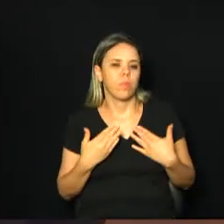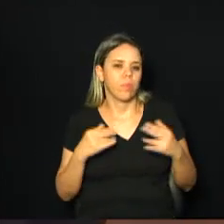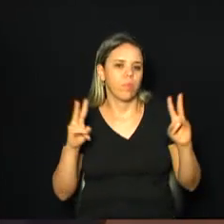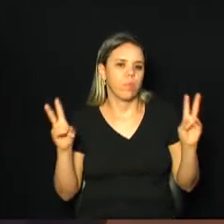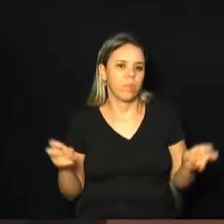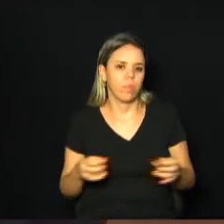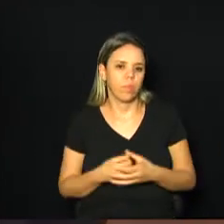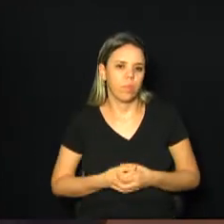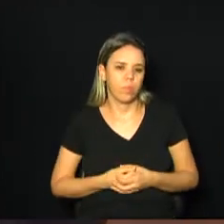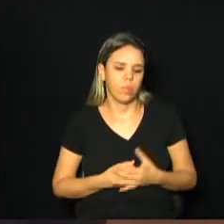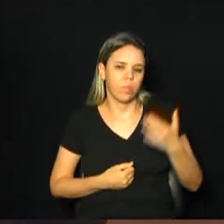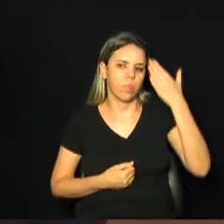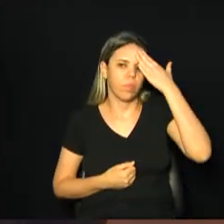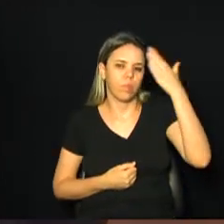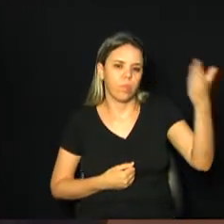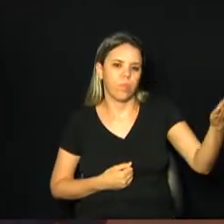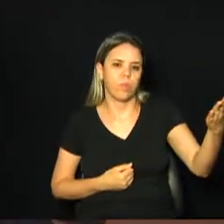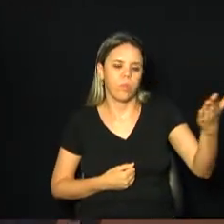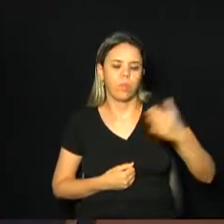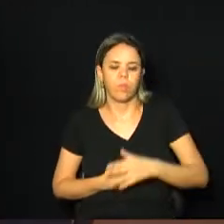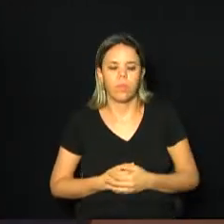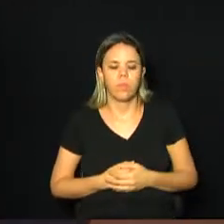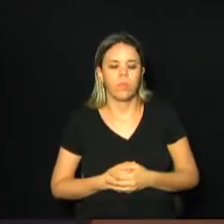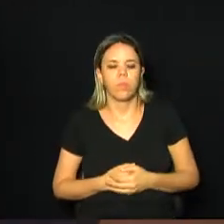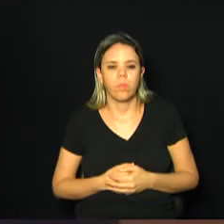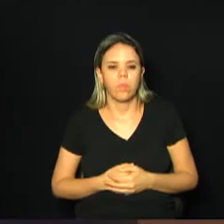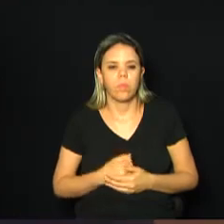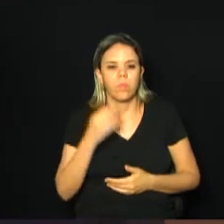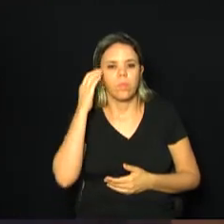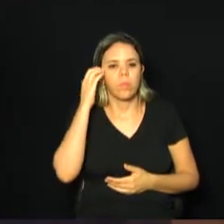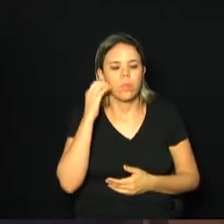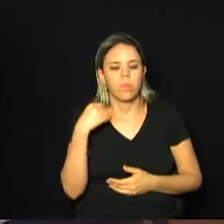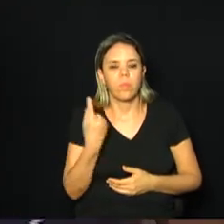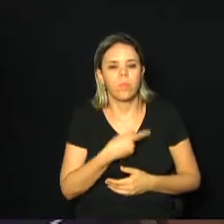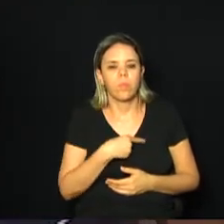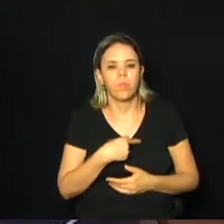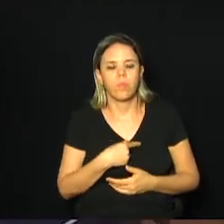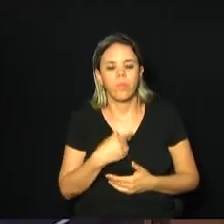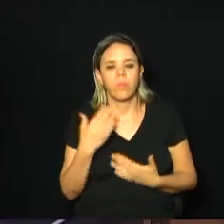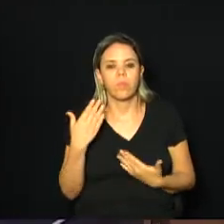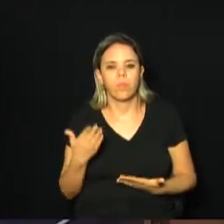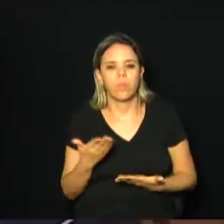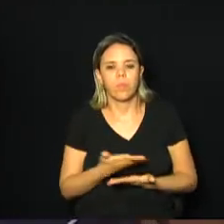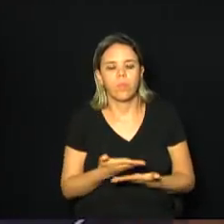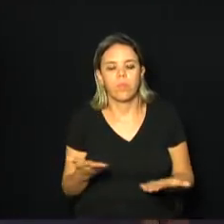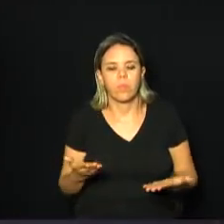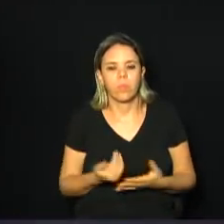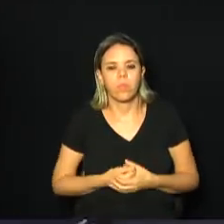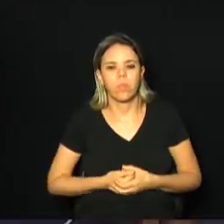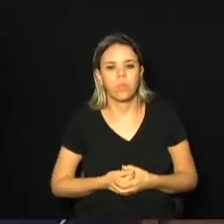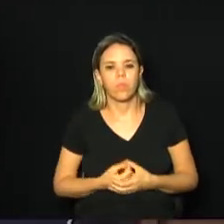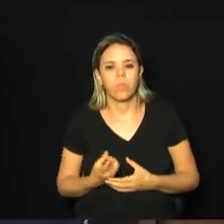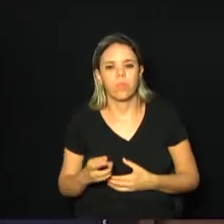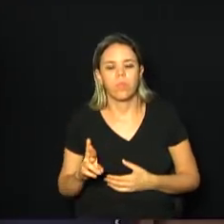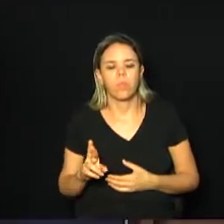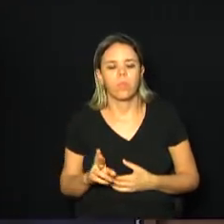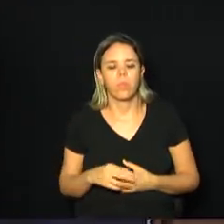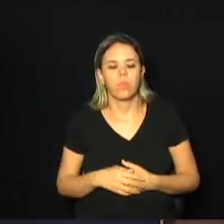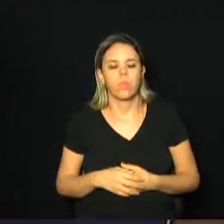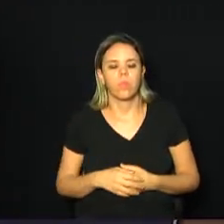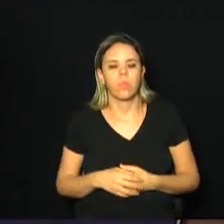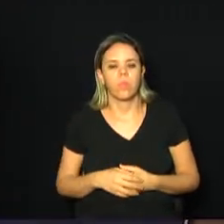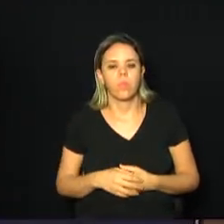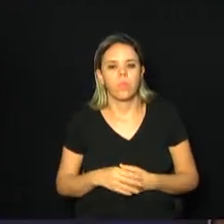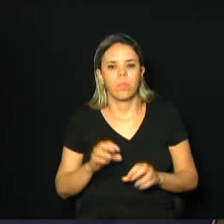assunto. Muito obrigada. Obrigado, Adriana. Nós é que temos que agradecer você, a doutora, por nos dar